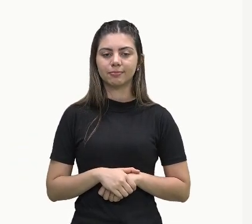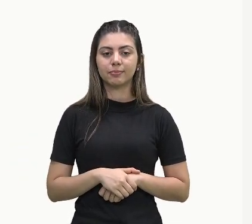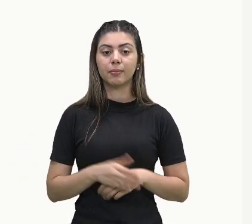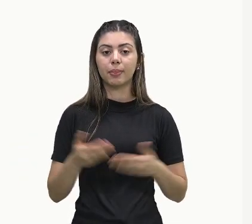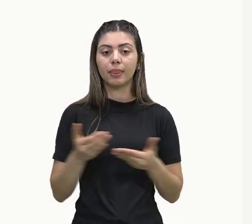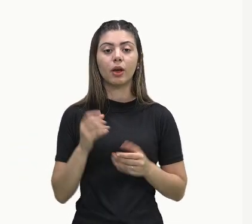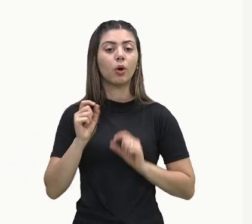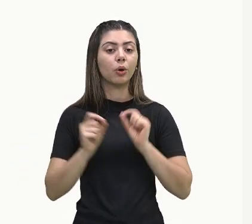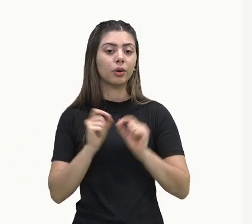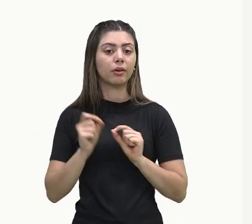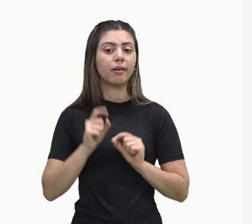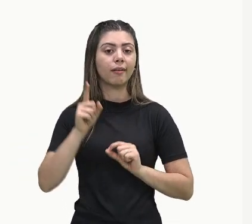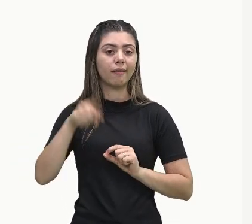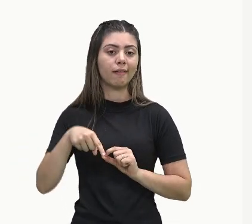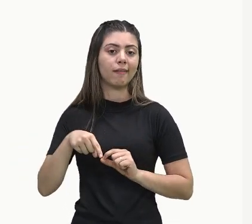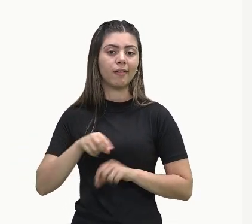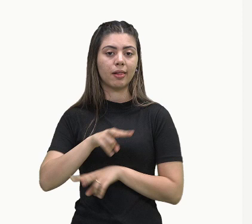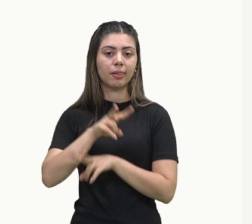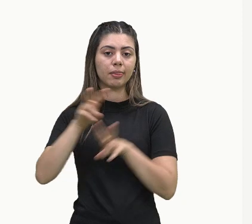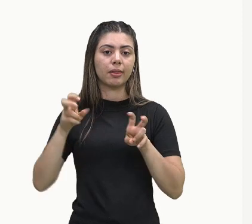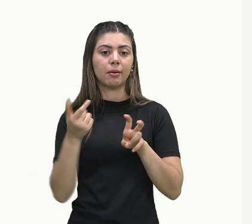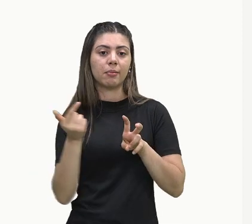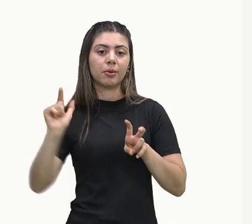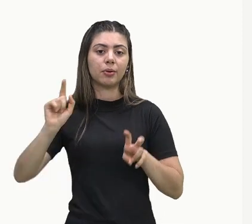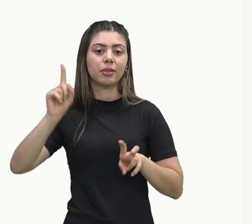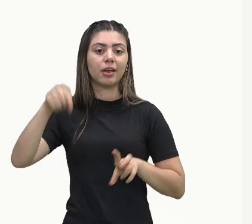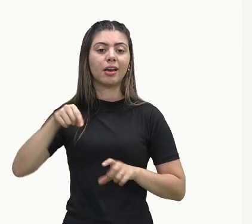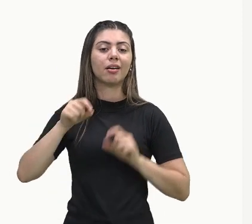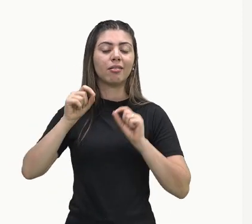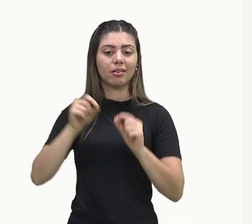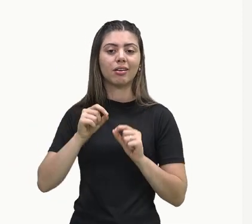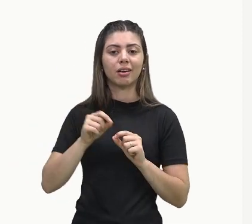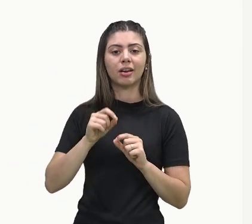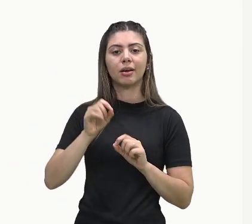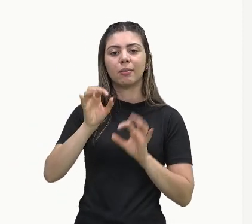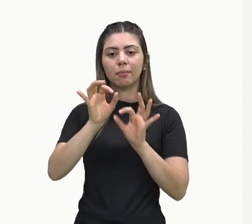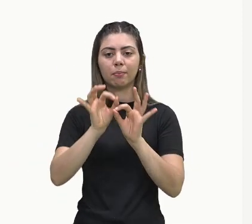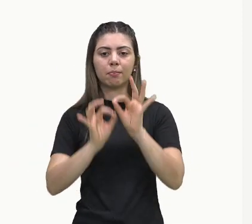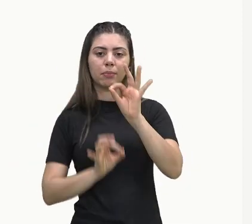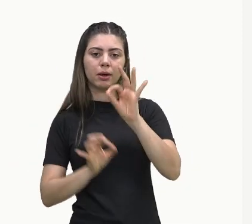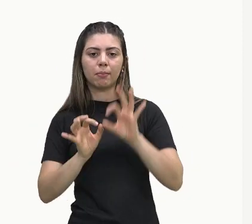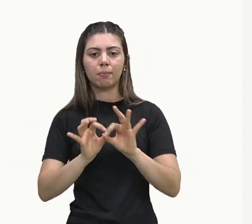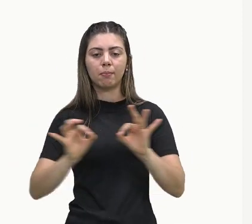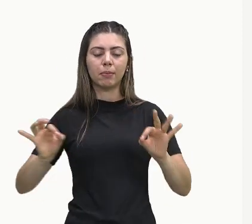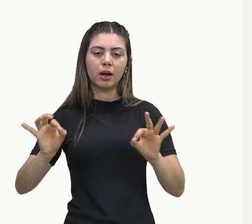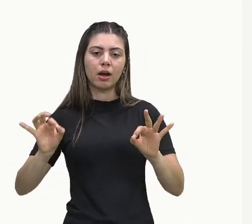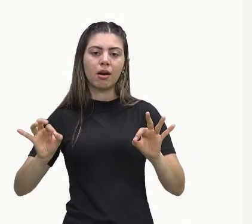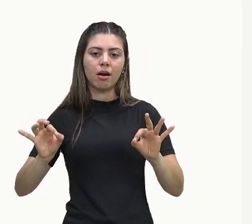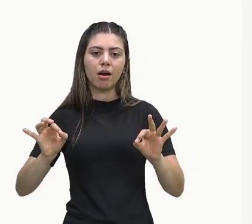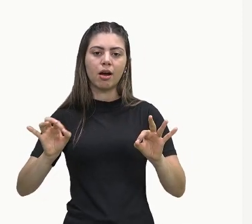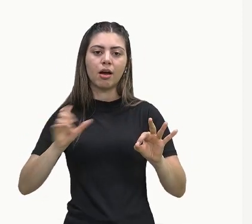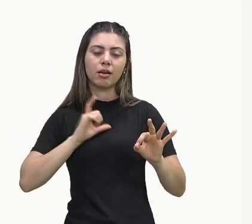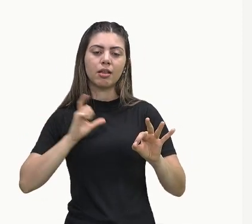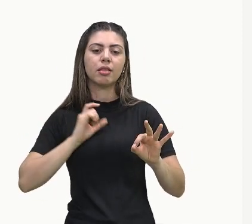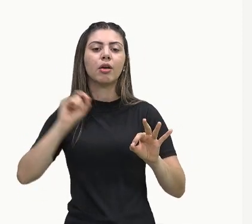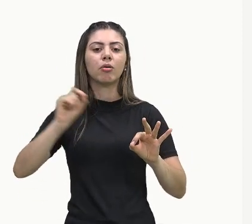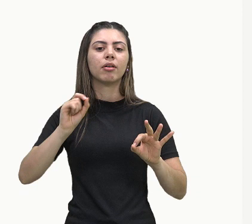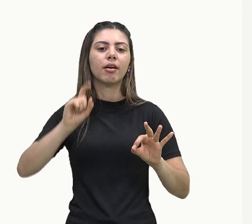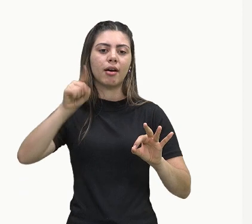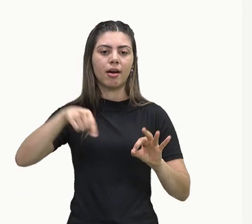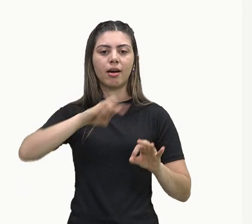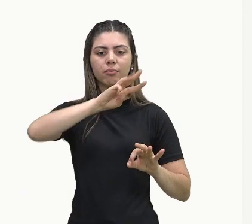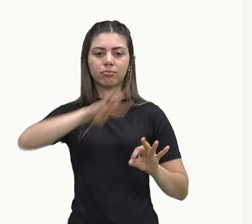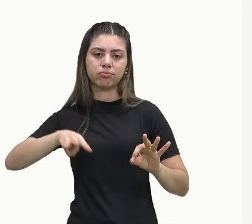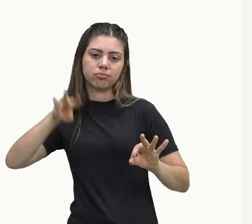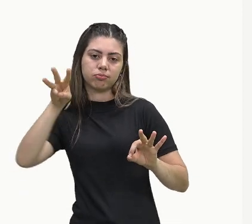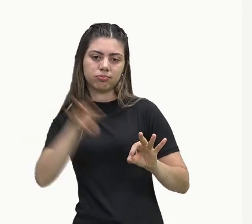vamos agora para a nossa equação geral da reta usando o método de sahi muito bem